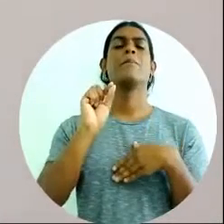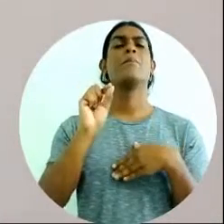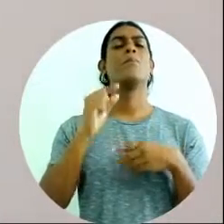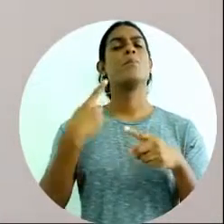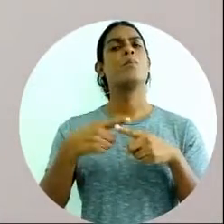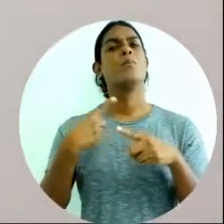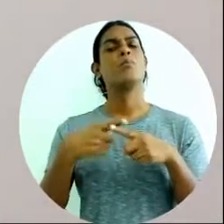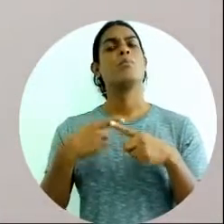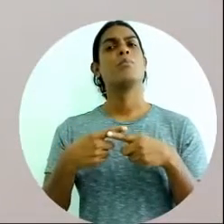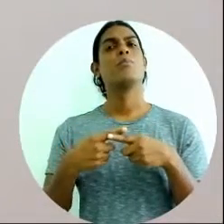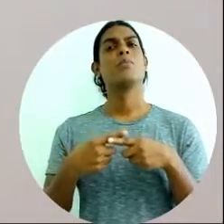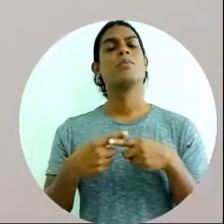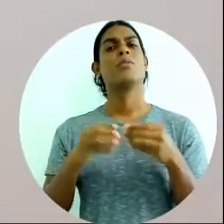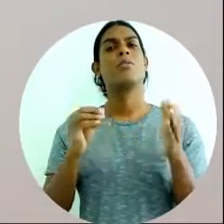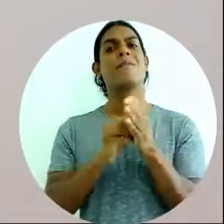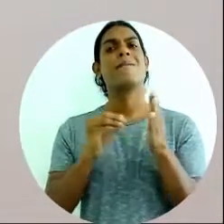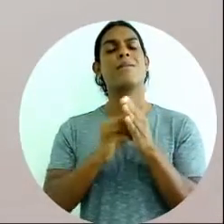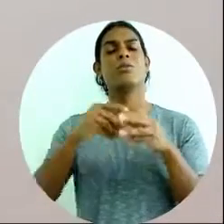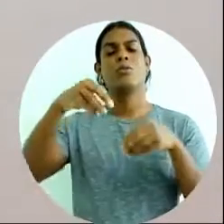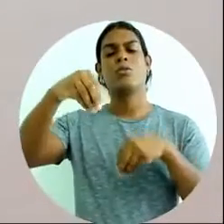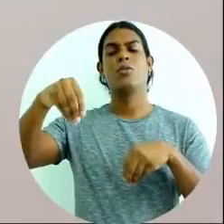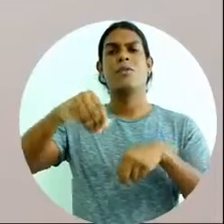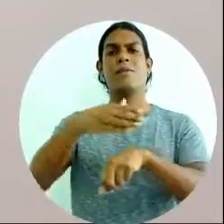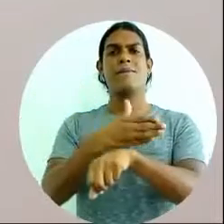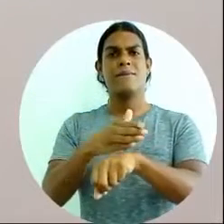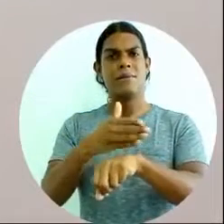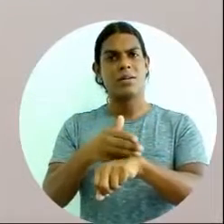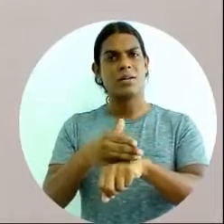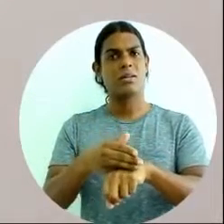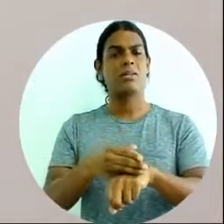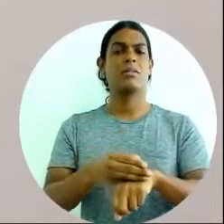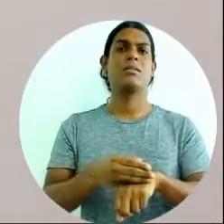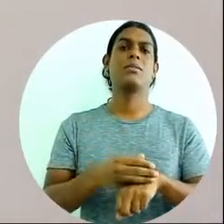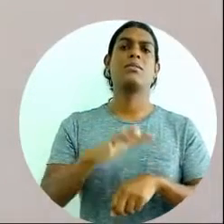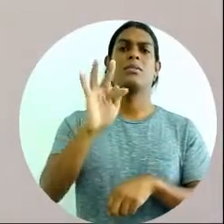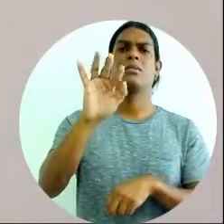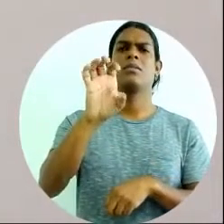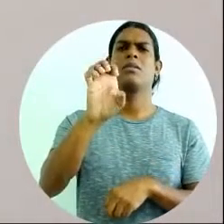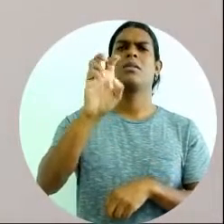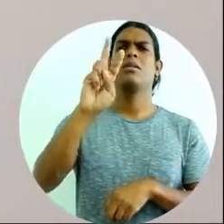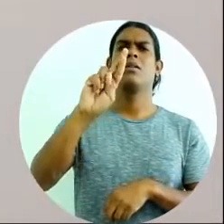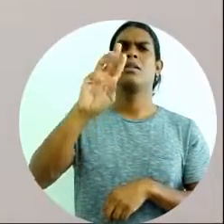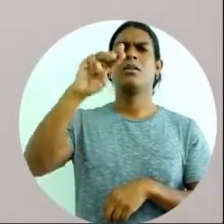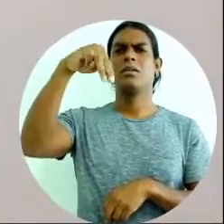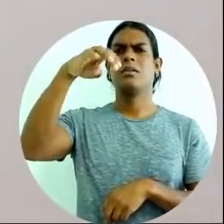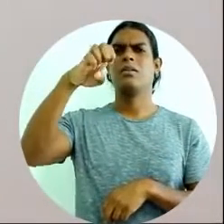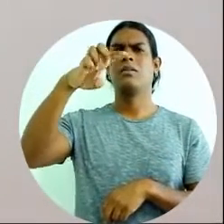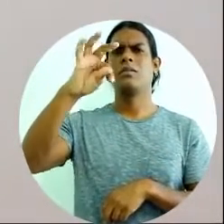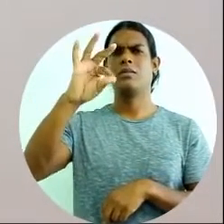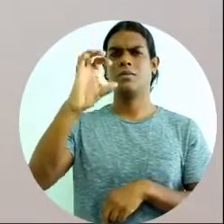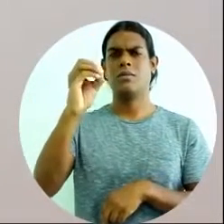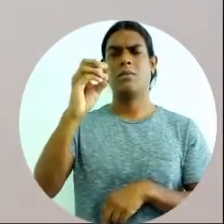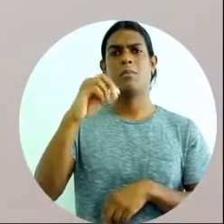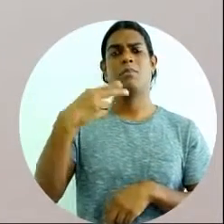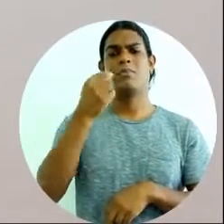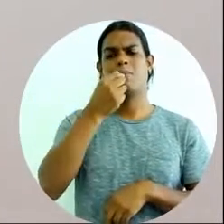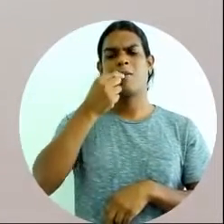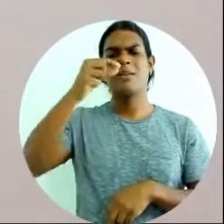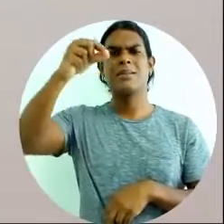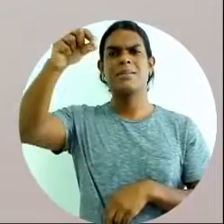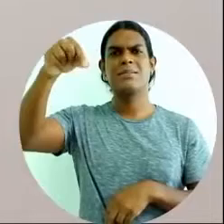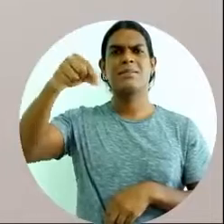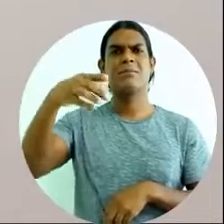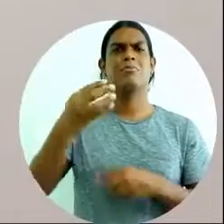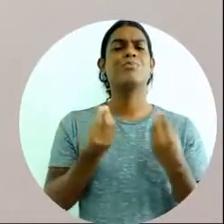quê? Faltou matéria-prima, farinha de trigo, fermento, sal, né? Houve algum problema? É